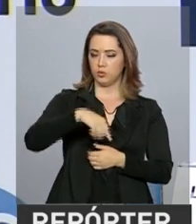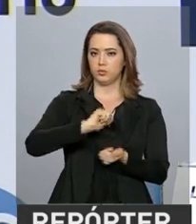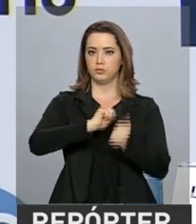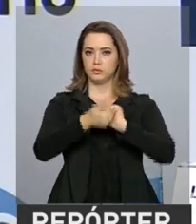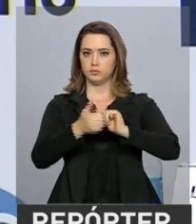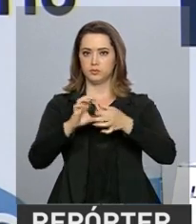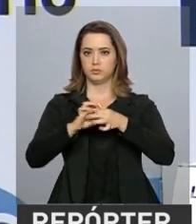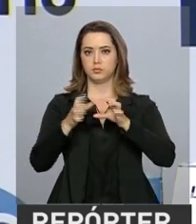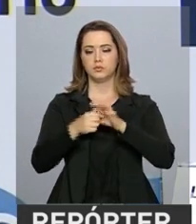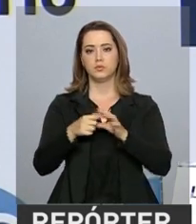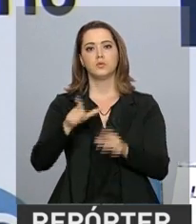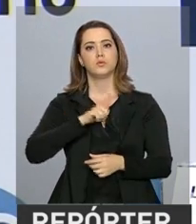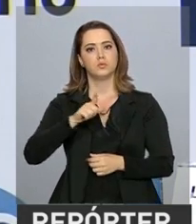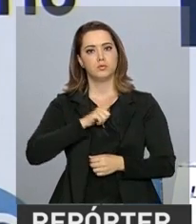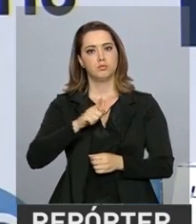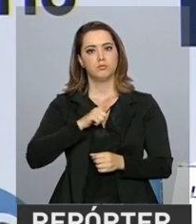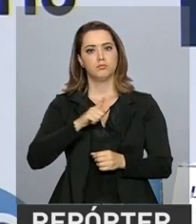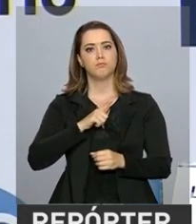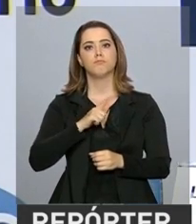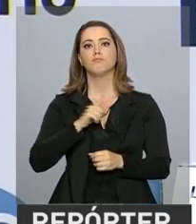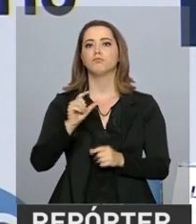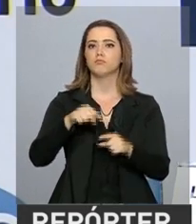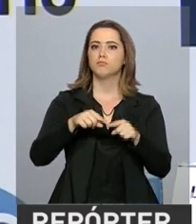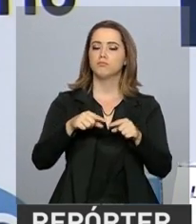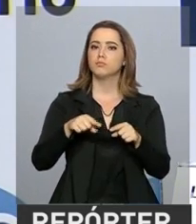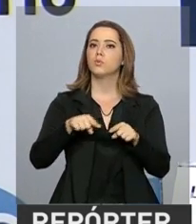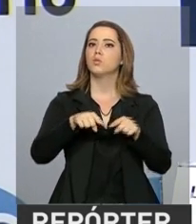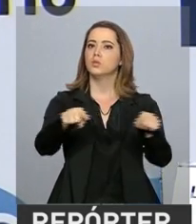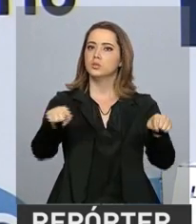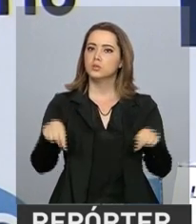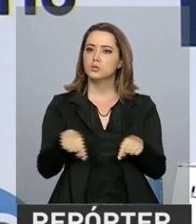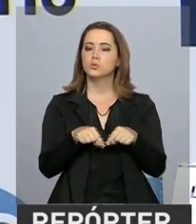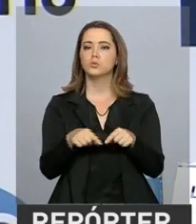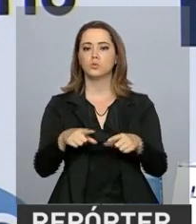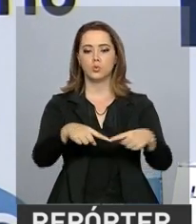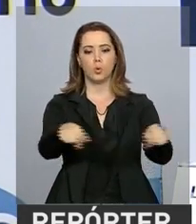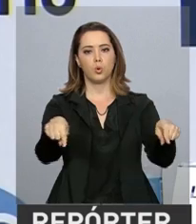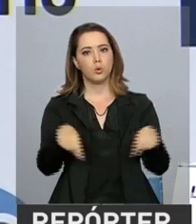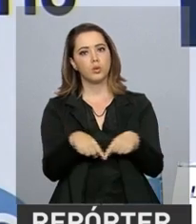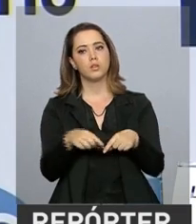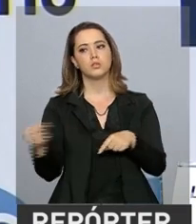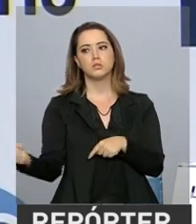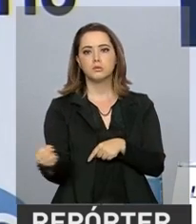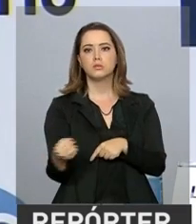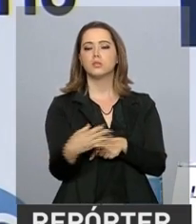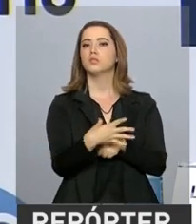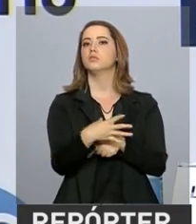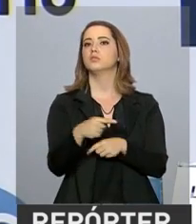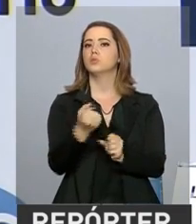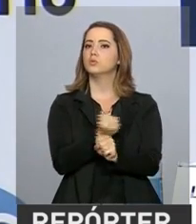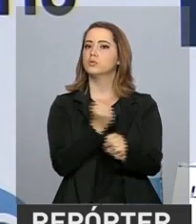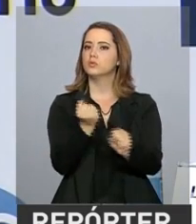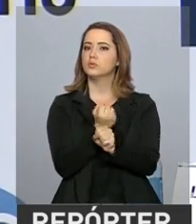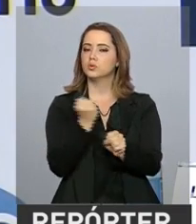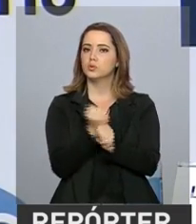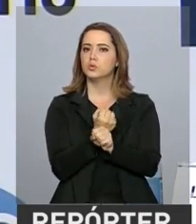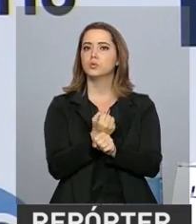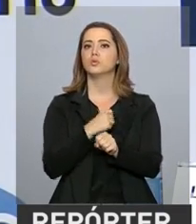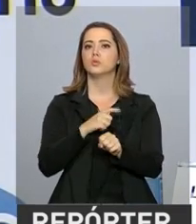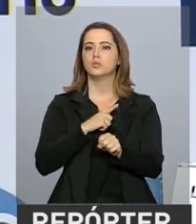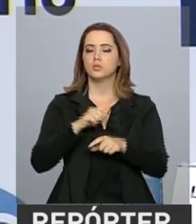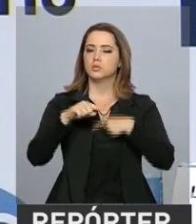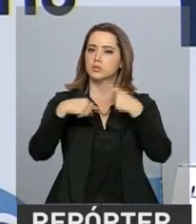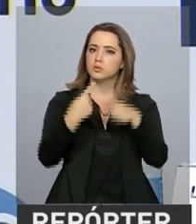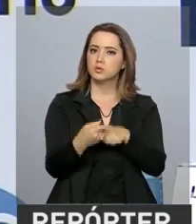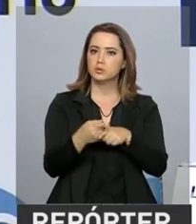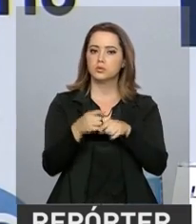Janeiro. Nós temos equipamentos que foram construídos, centros de treinamento, e equipamentos que serão